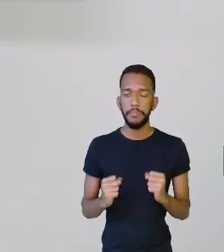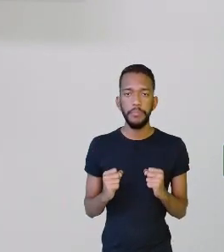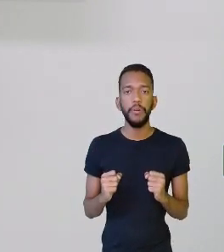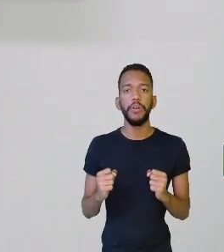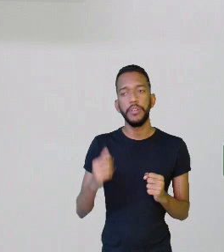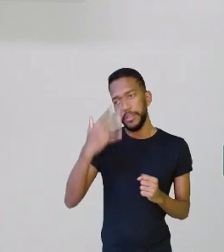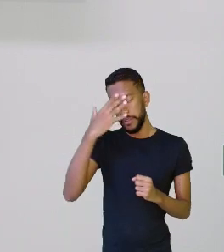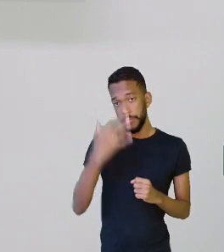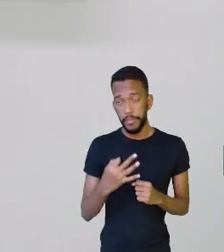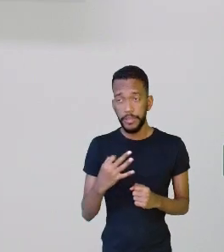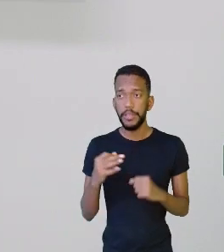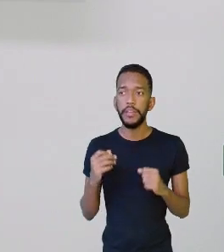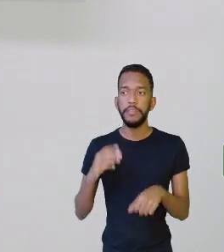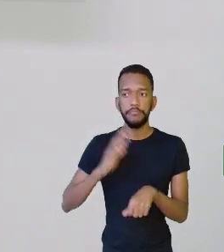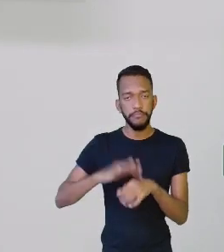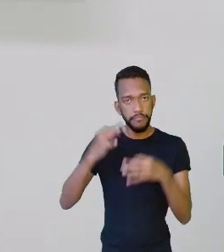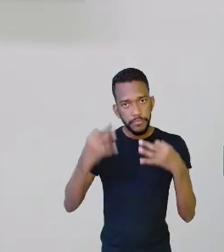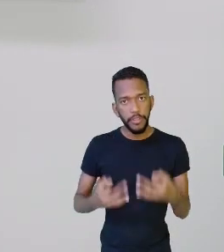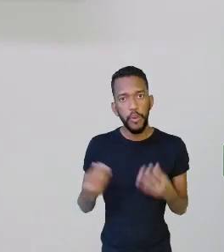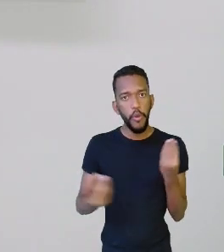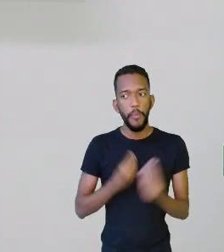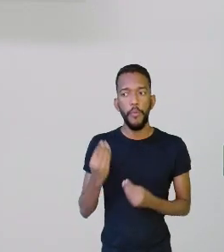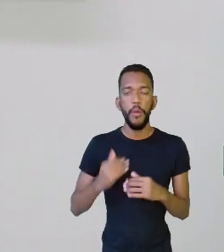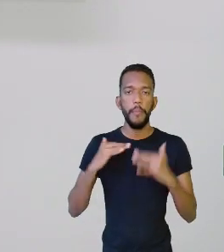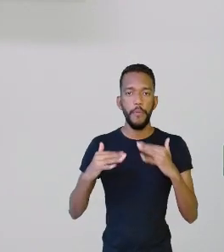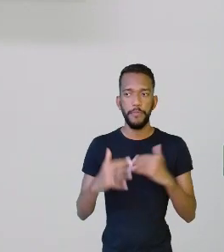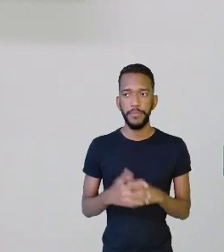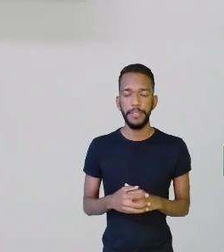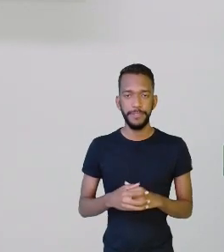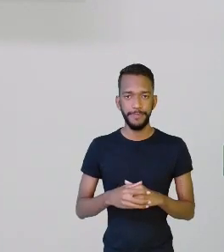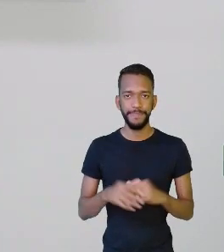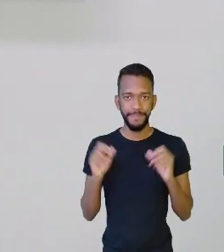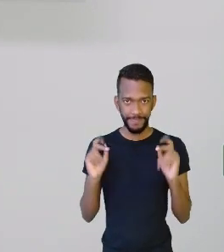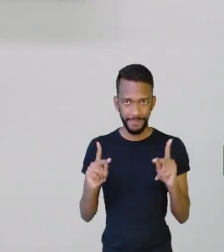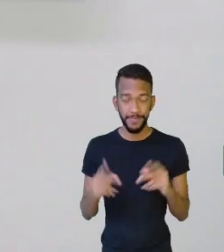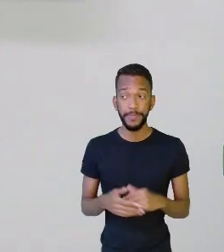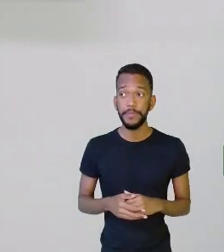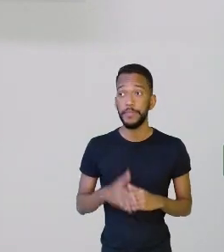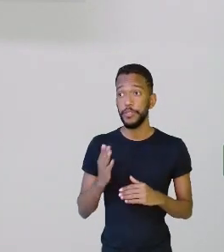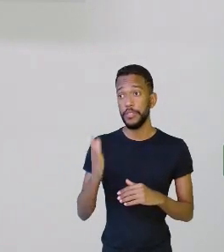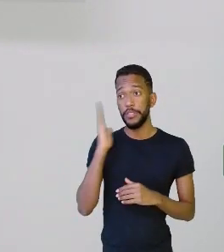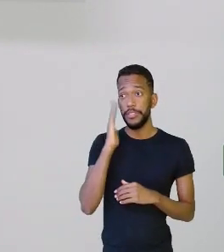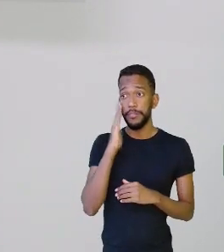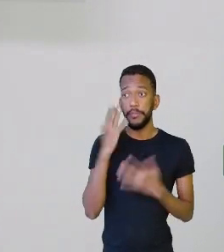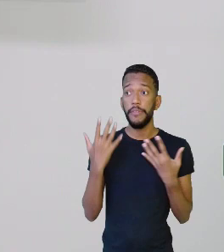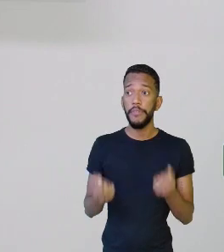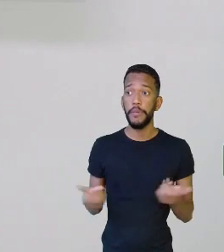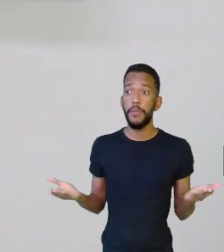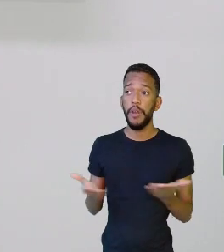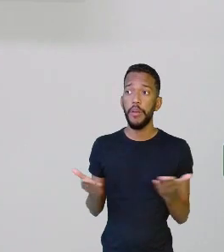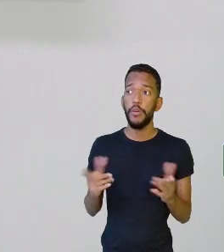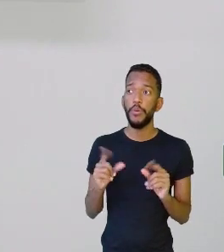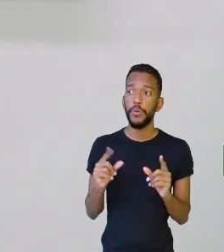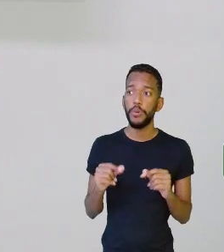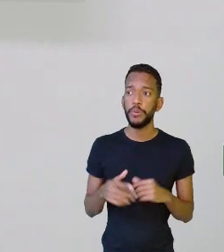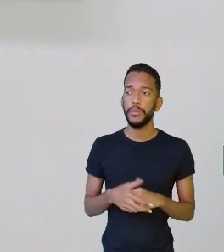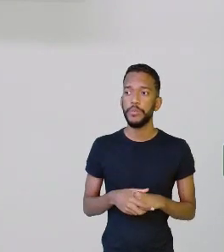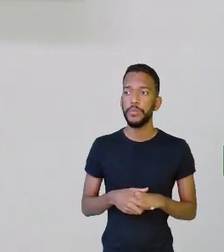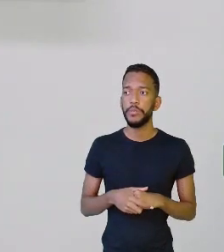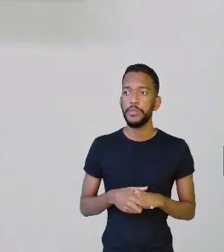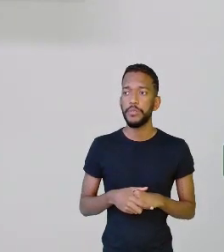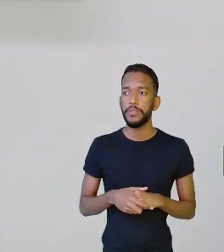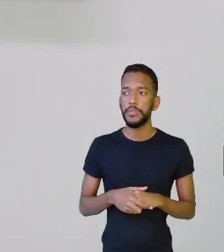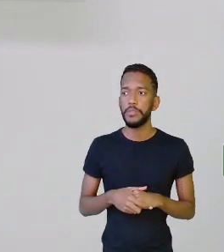bem direitinho como é este movimento, ok? Sabendo disso, vamos fazer agora o